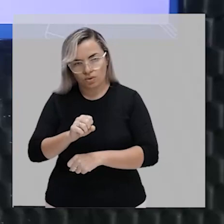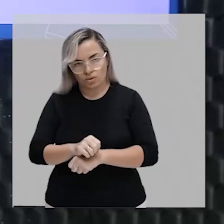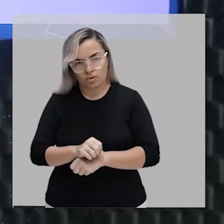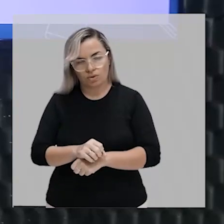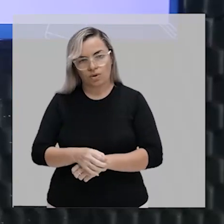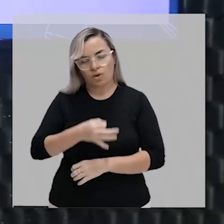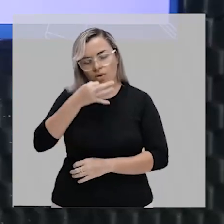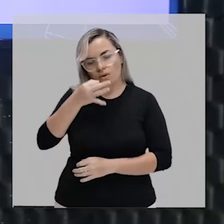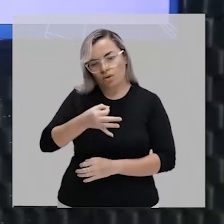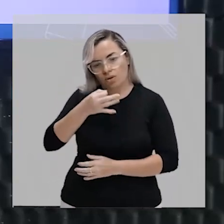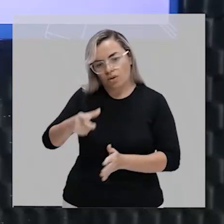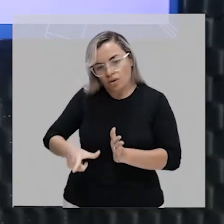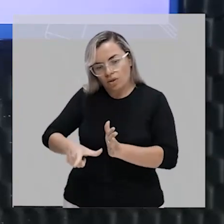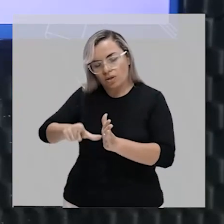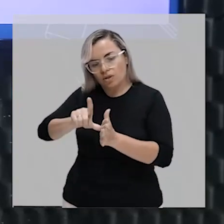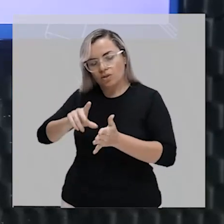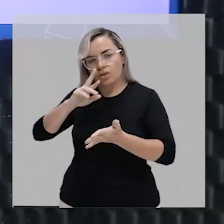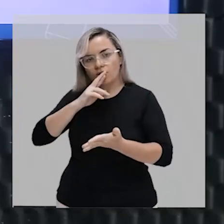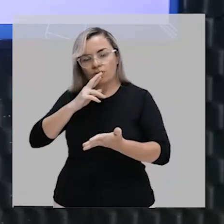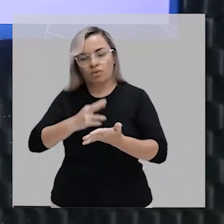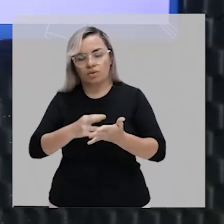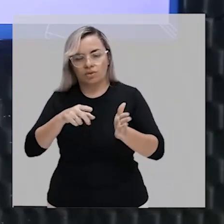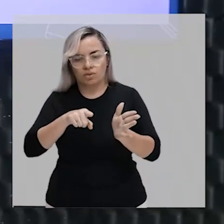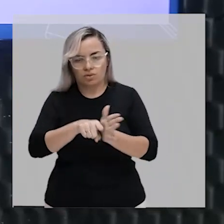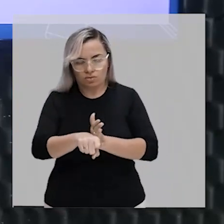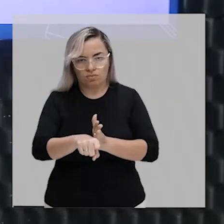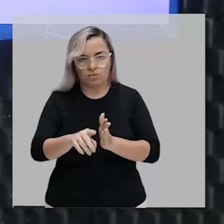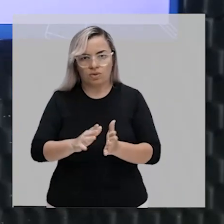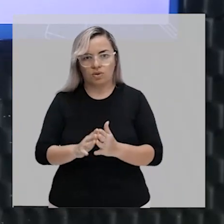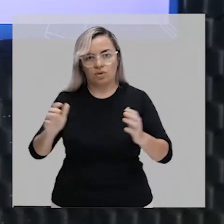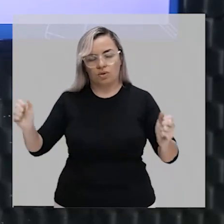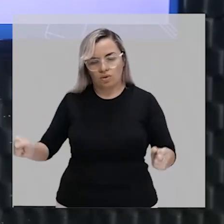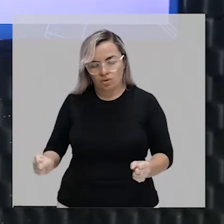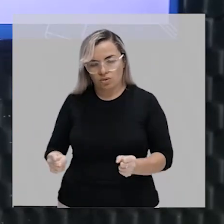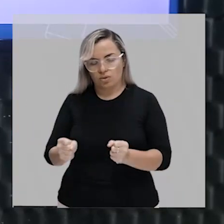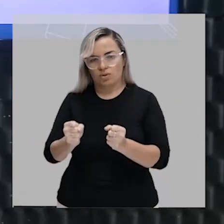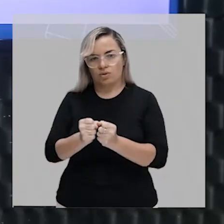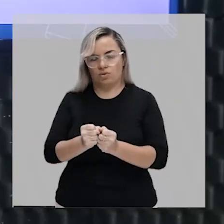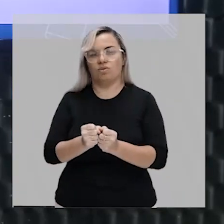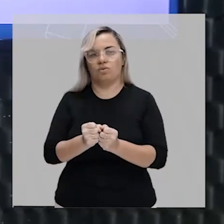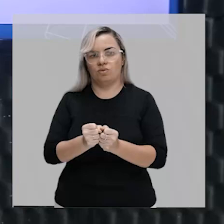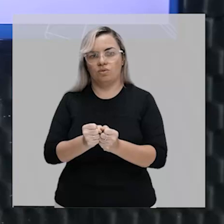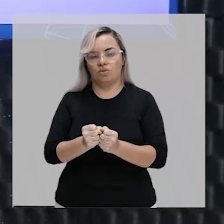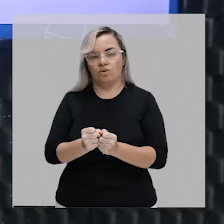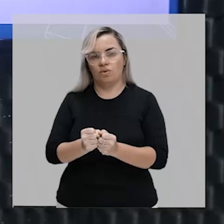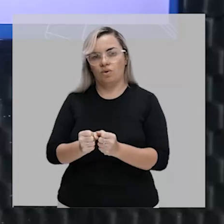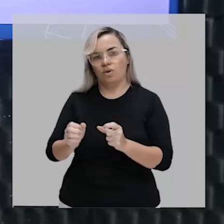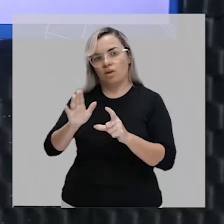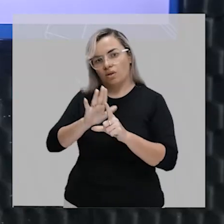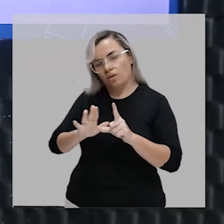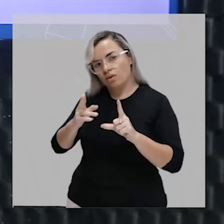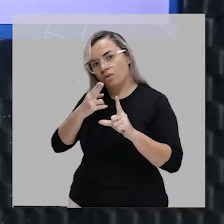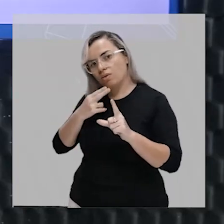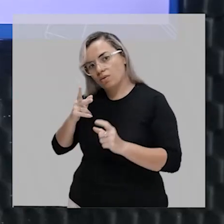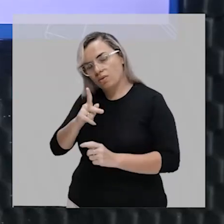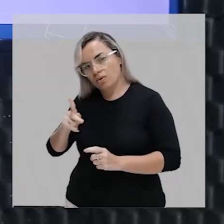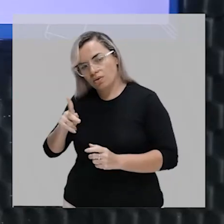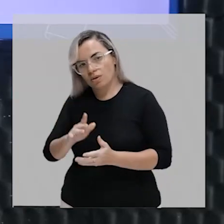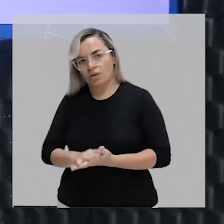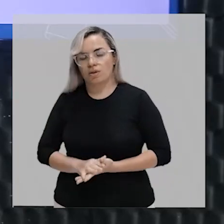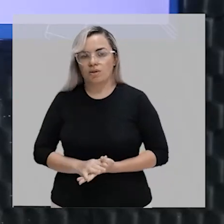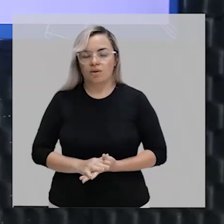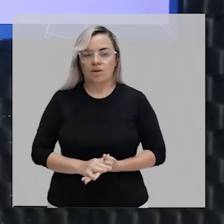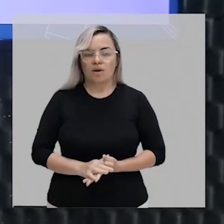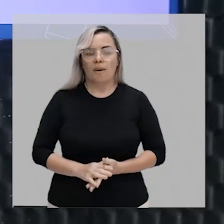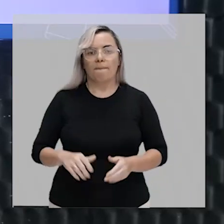resolver essas questões, juntamente conosco aqui, eu sempre sugiro que assista a nossa